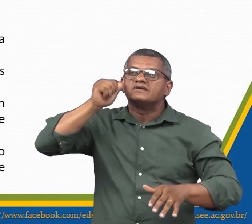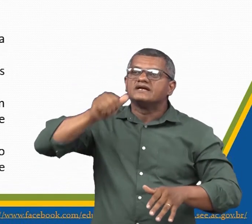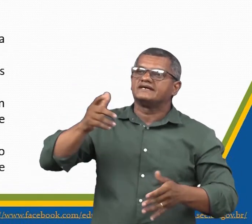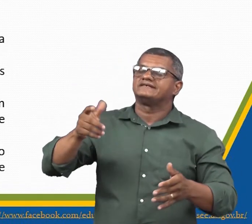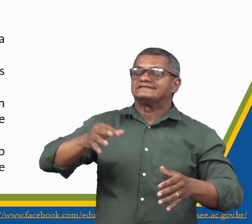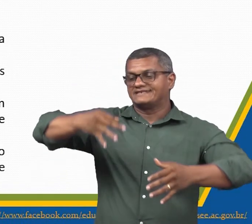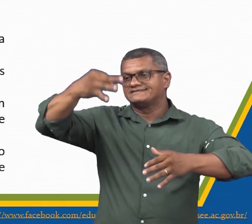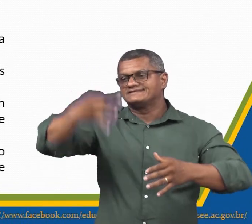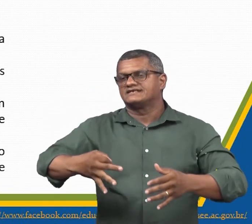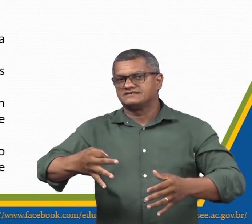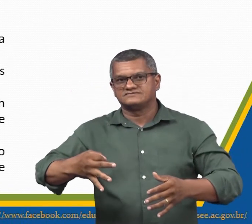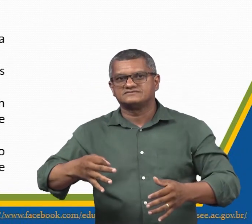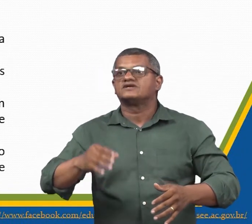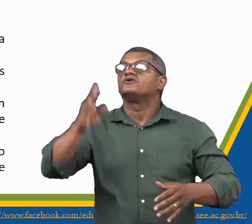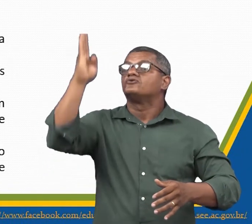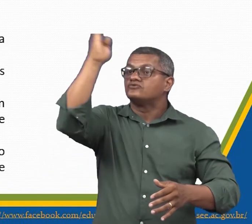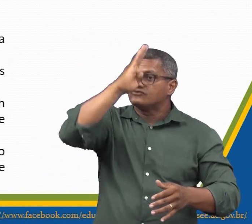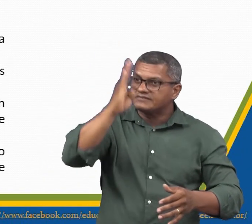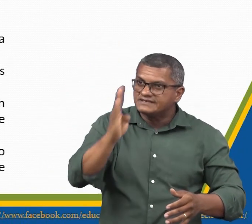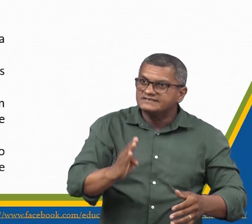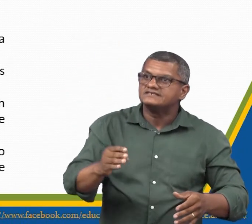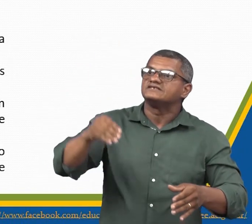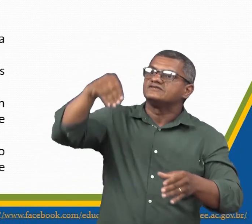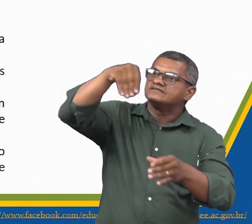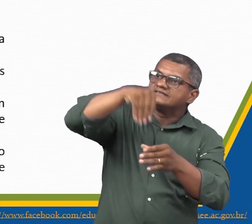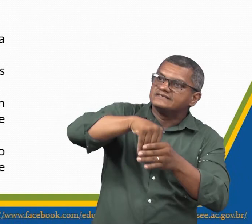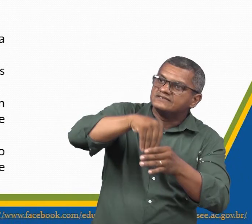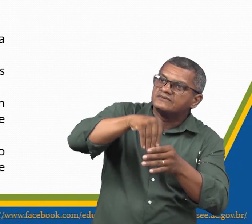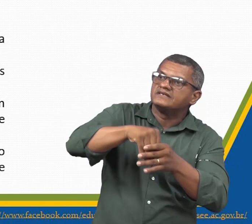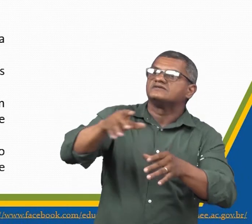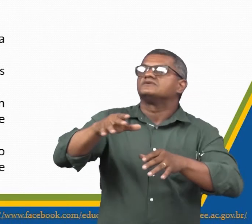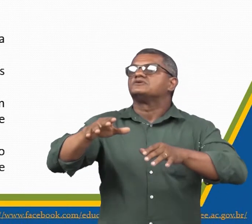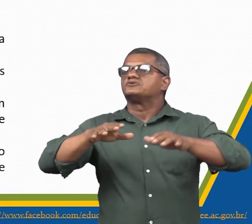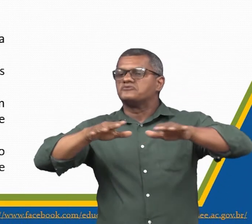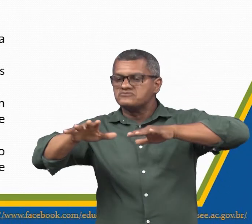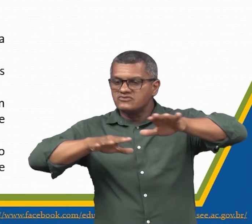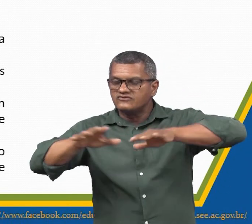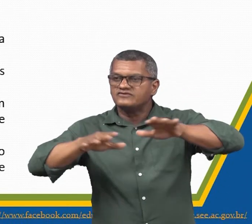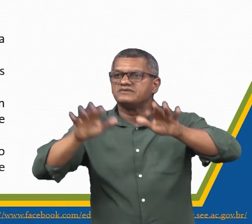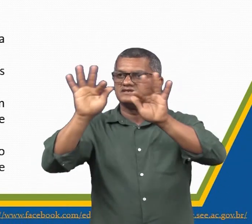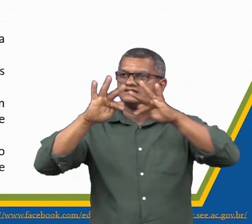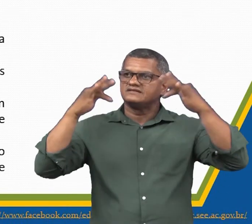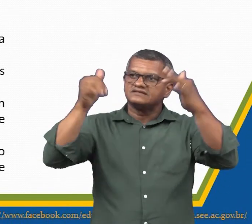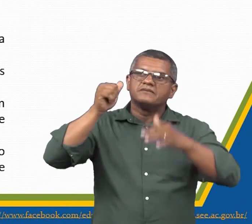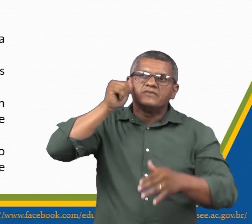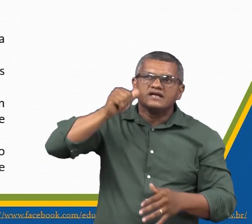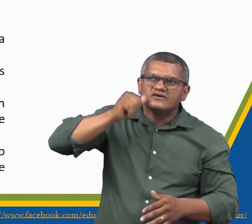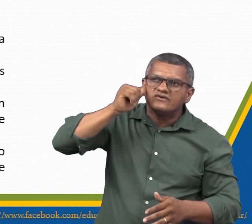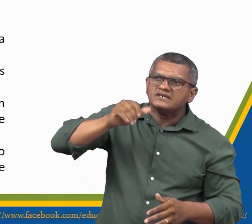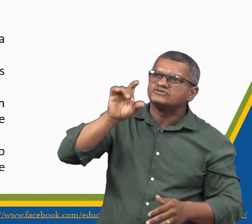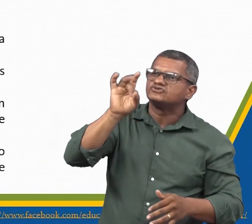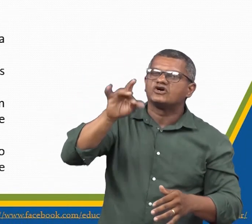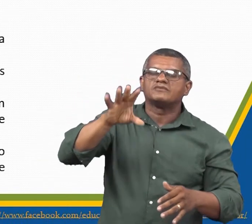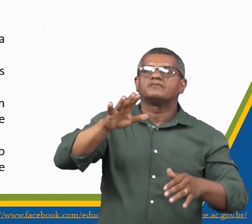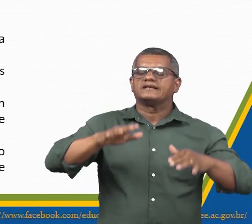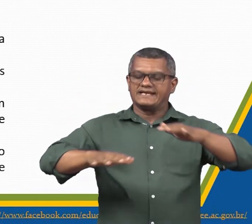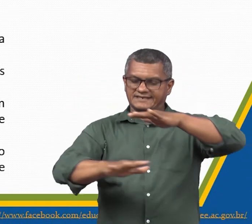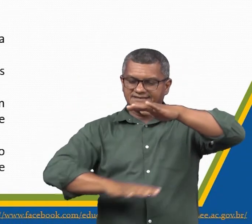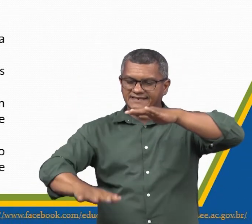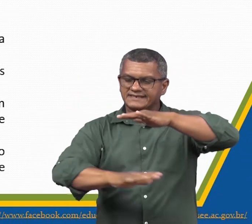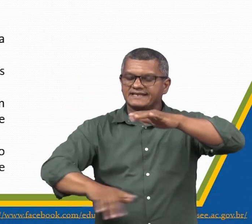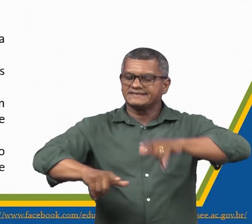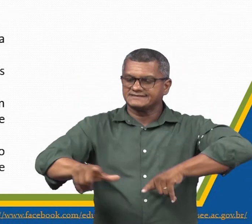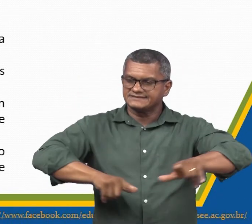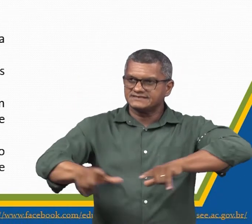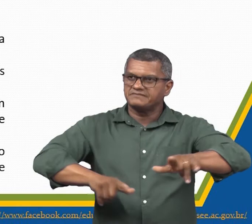correto afirmar: letra A. No Brasil, durante o período republicano, o movimento feminista era formado